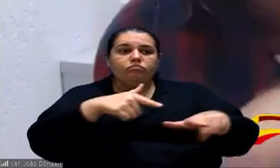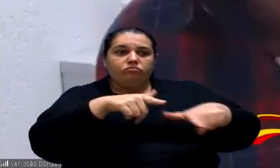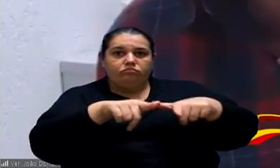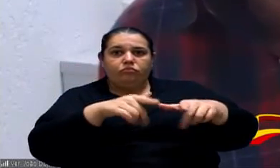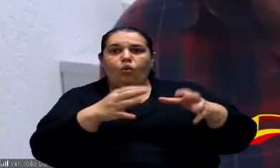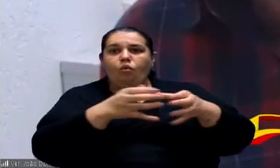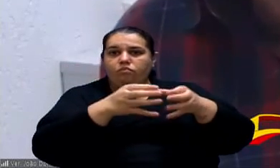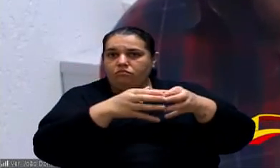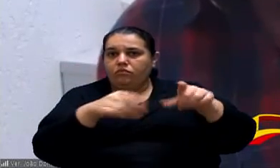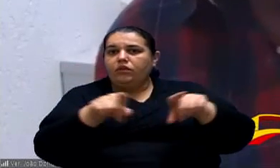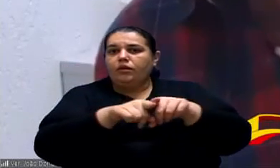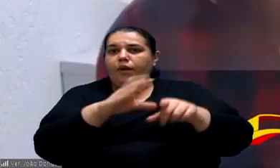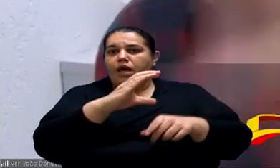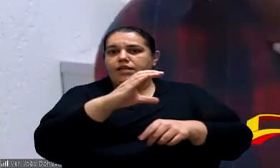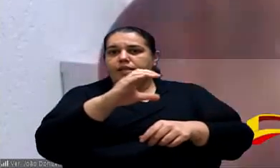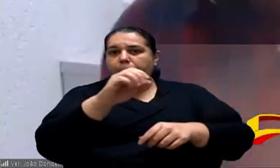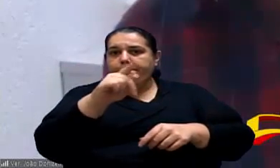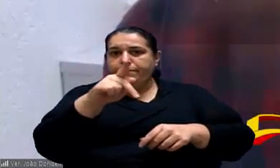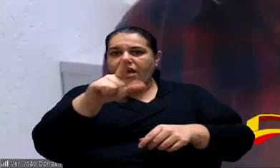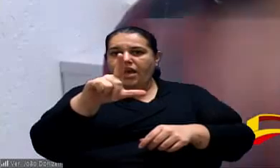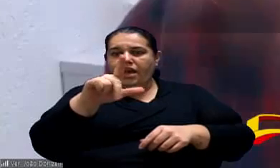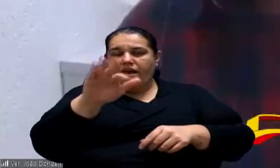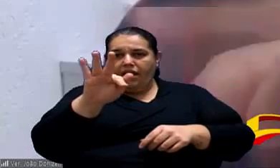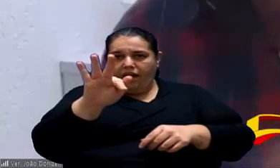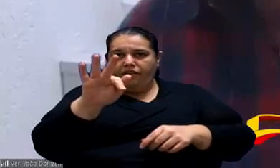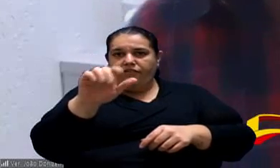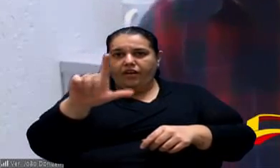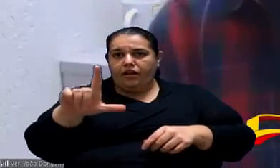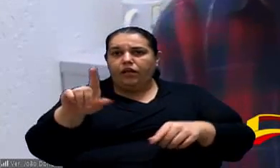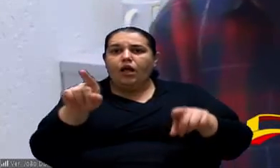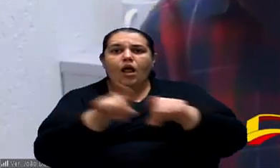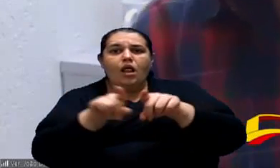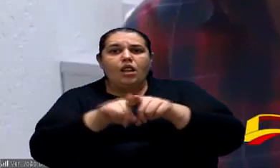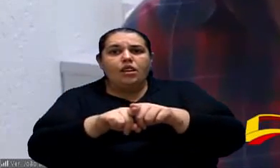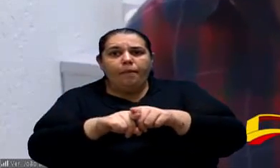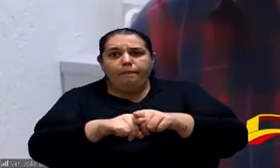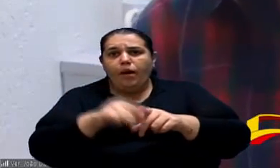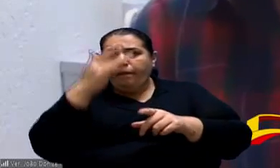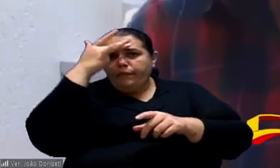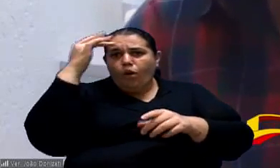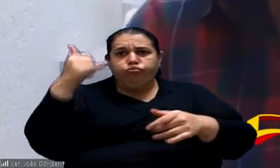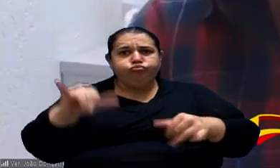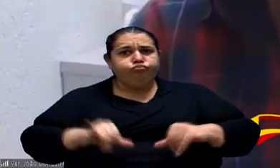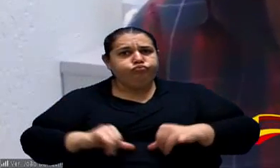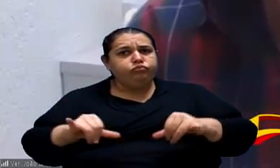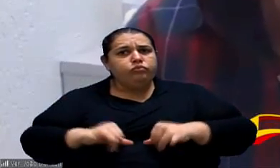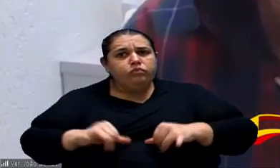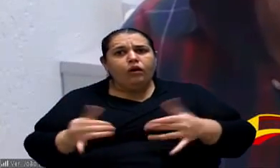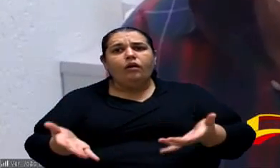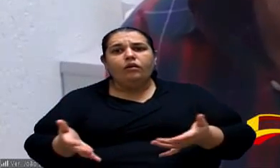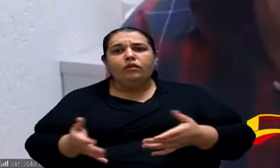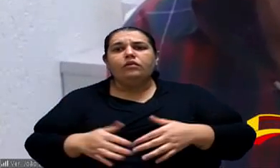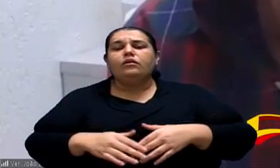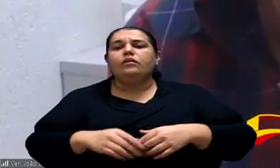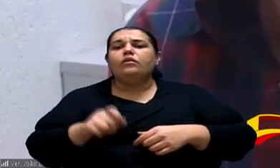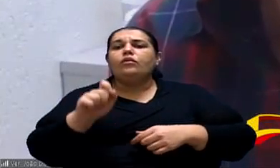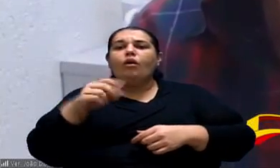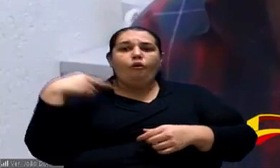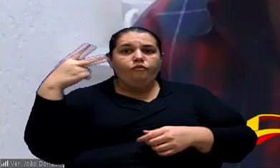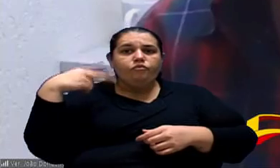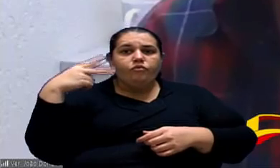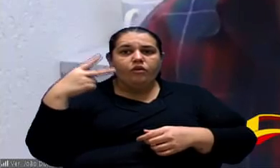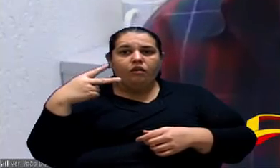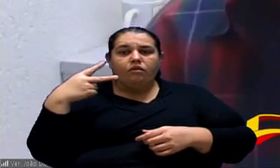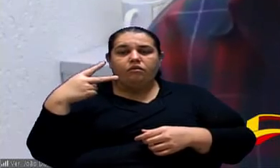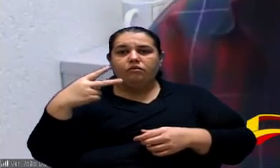a questão da CPFL, que tem humilhado o nosso povo. Tanto é que o vereador aqui,